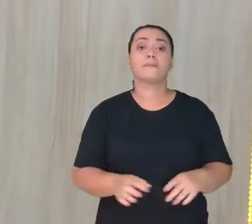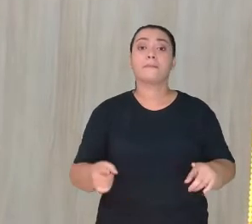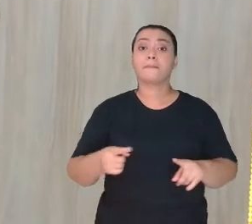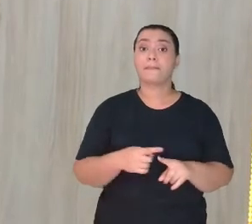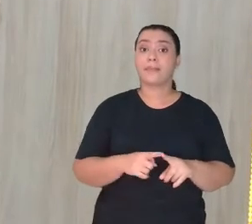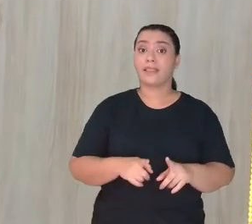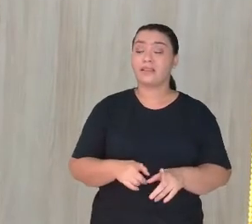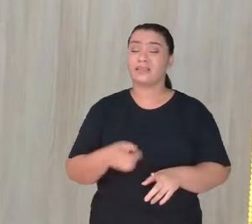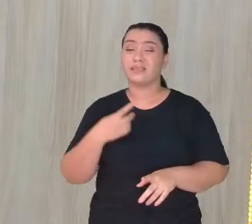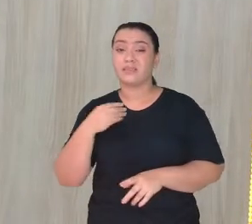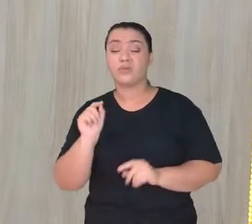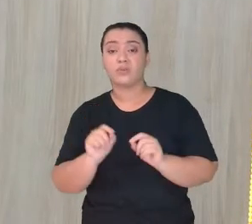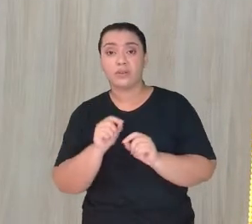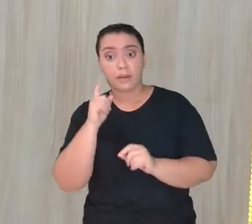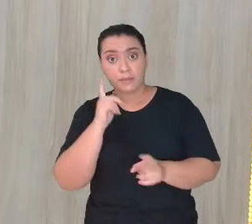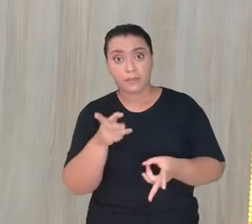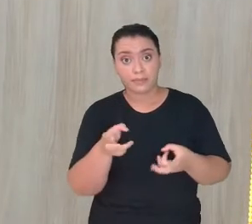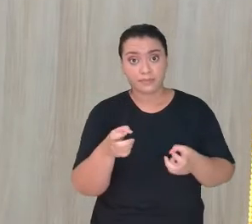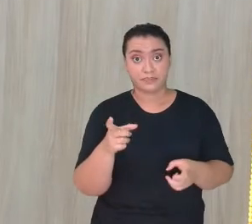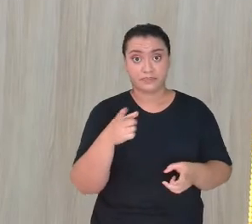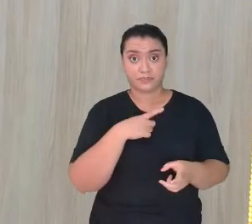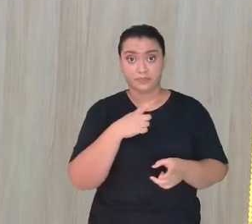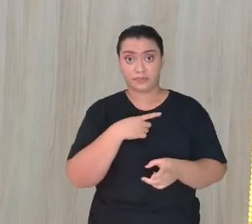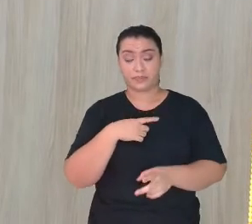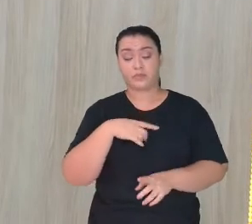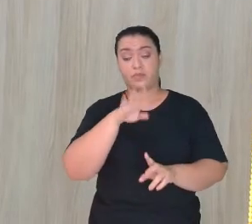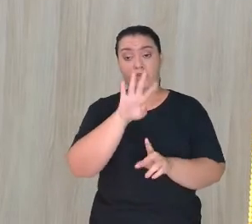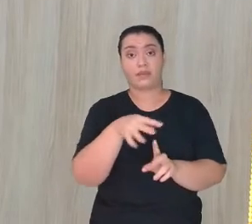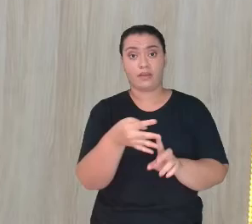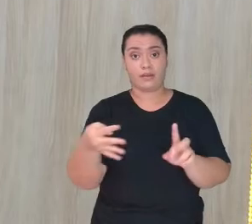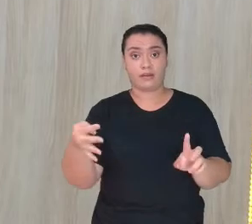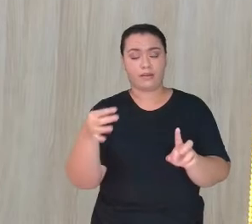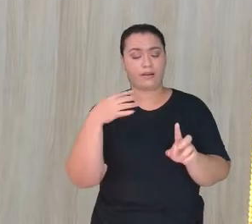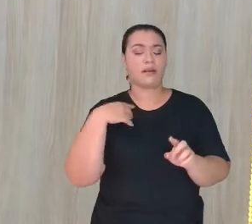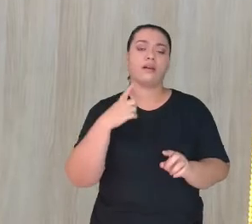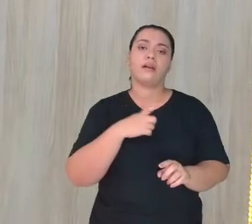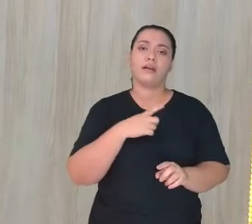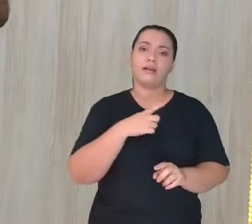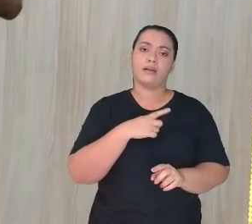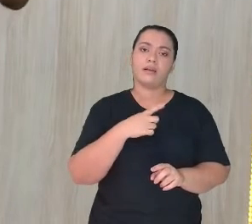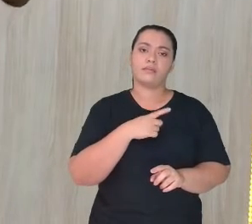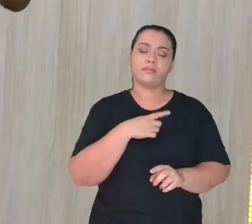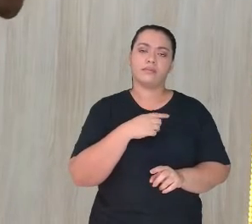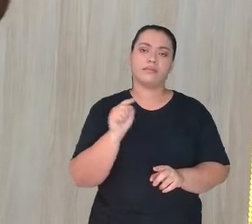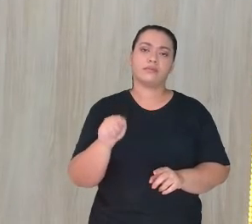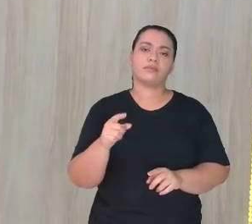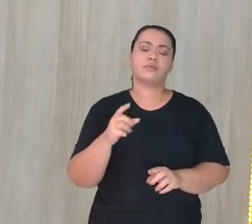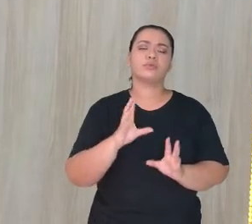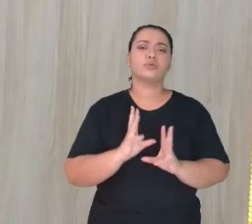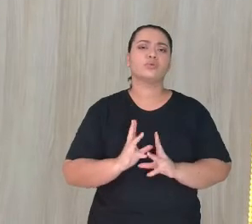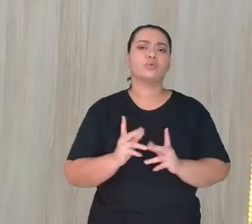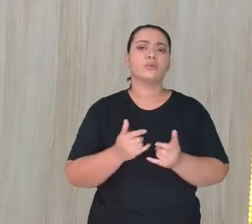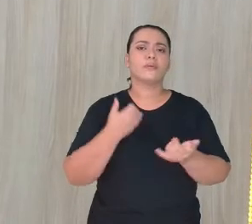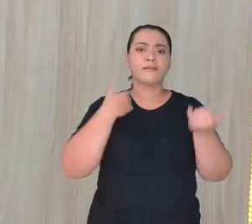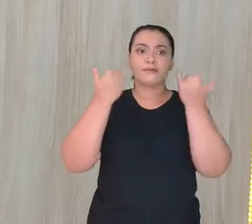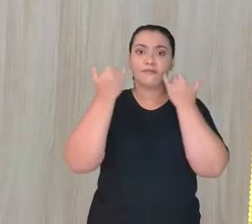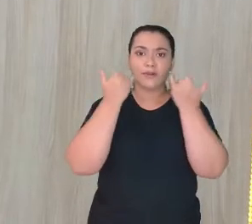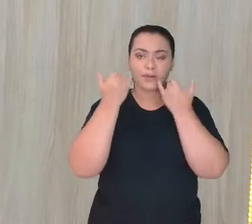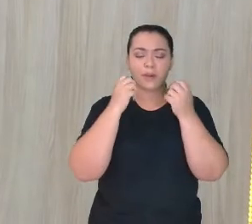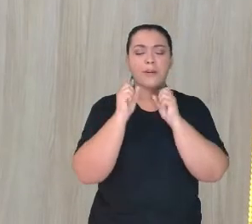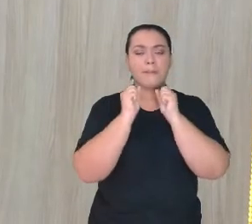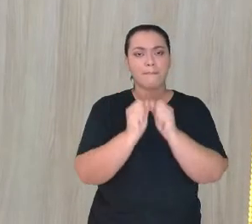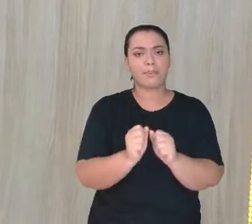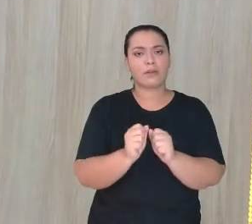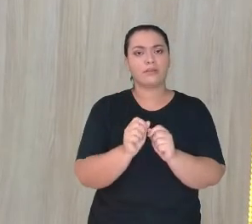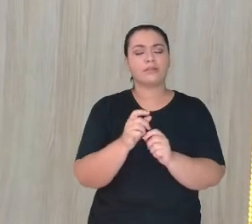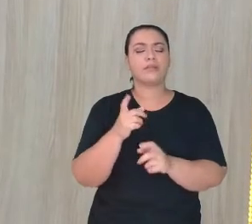viu lá nessas aulas anteriores que através da malha quadriculada, se eu não tiver aí todas as informações necessárias, eu posso calcular,